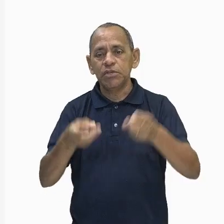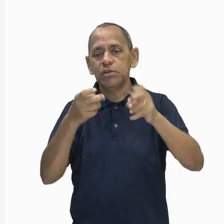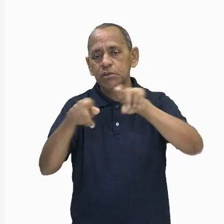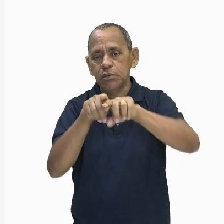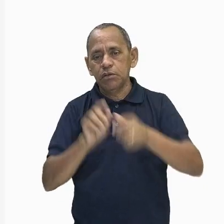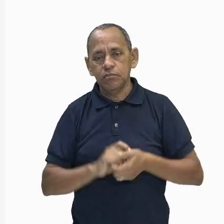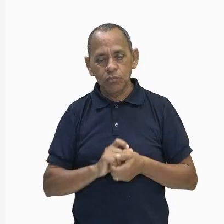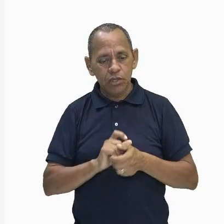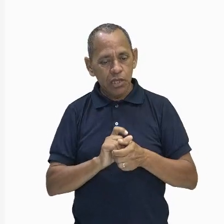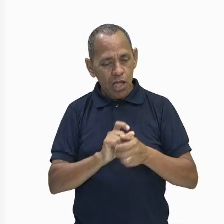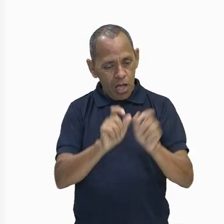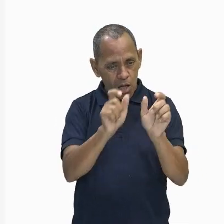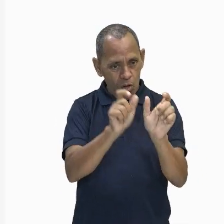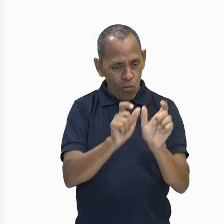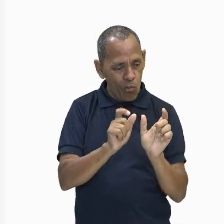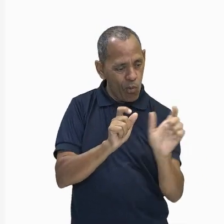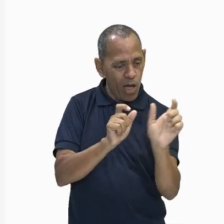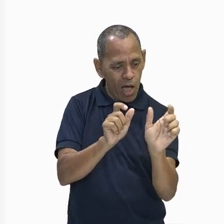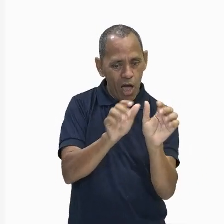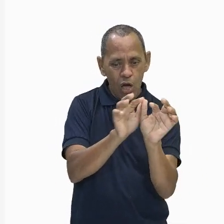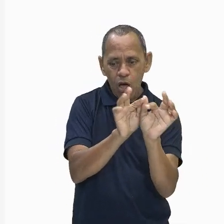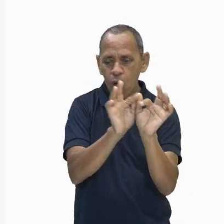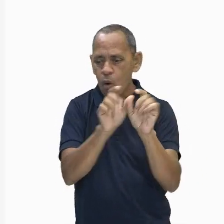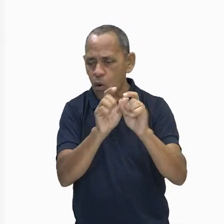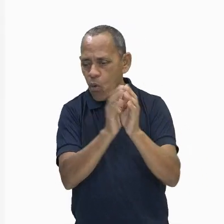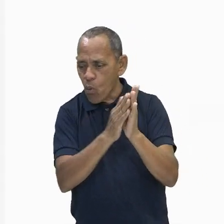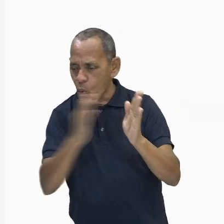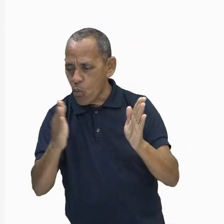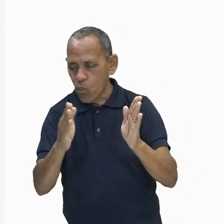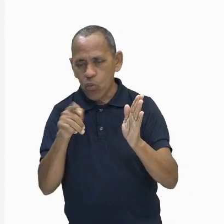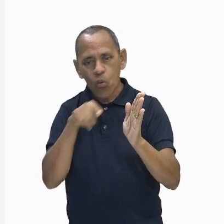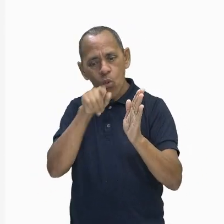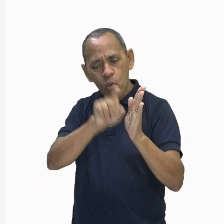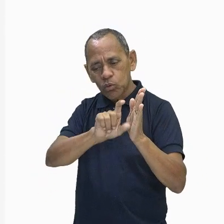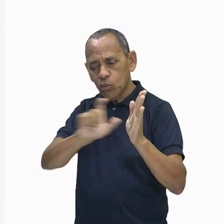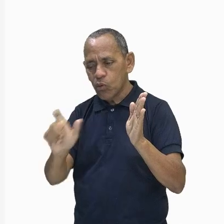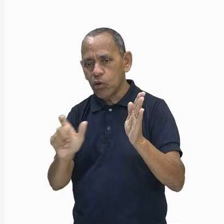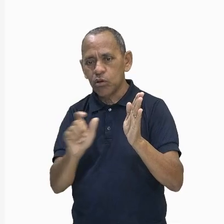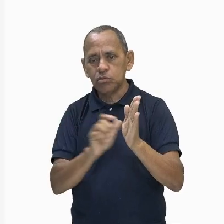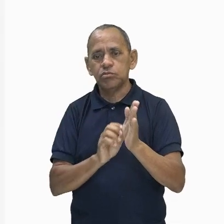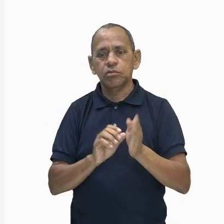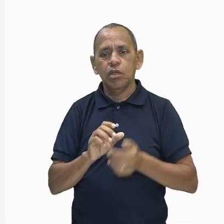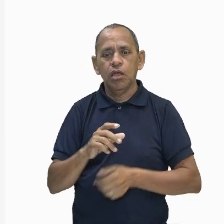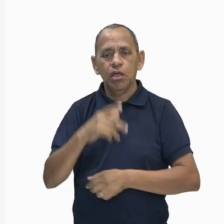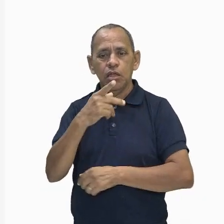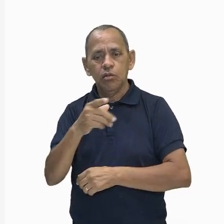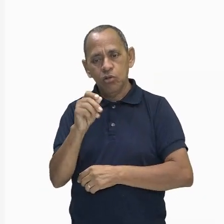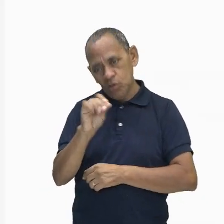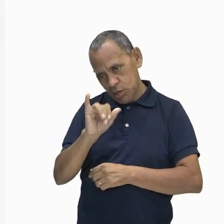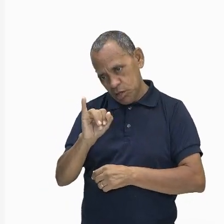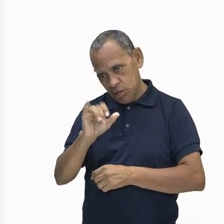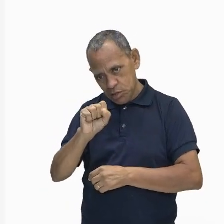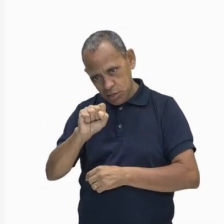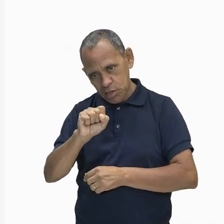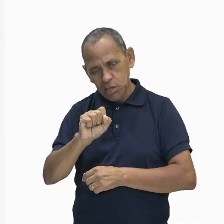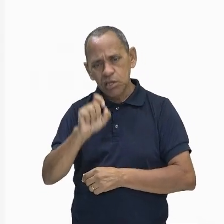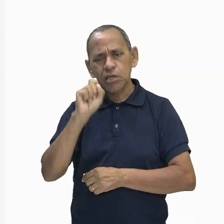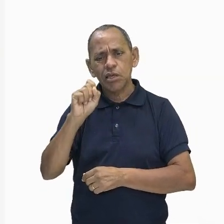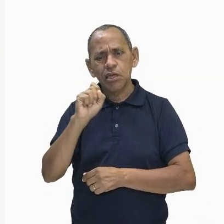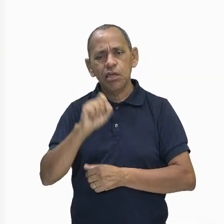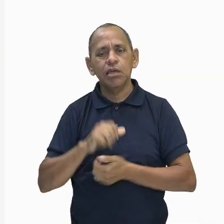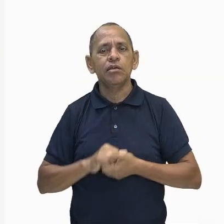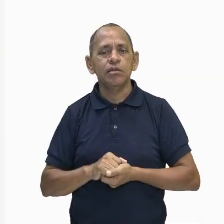palavras que acompanham esse substantivo, a palavra amigos, quais são? Nós temos o os. Percebam que esse os é um